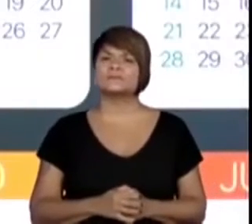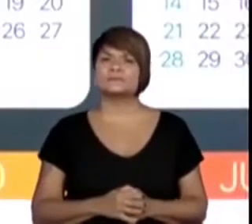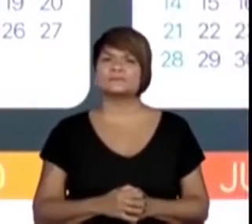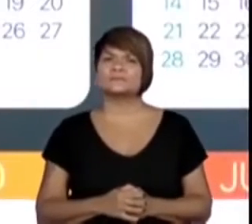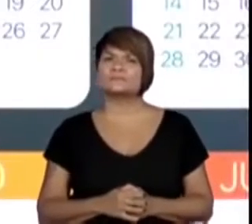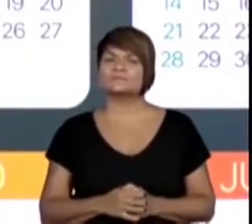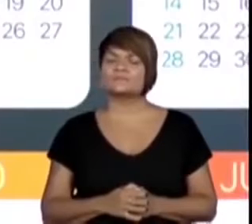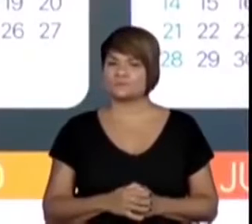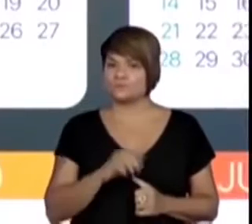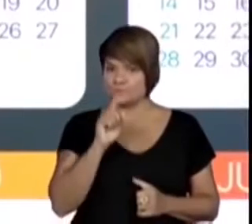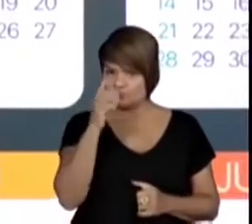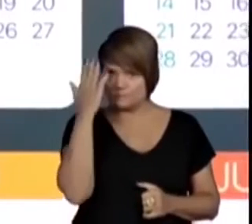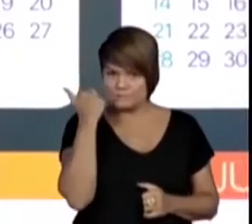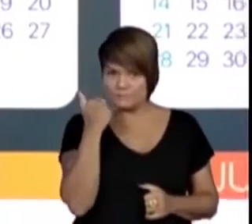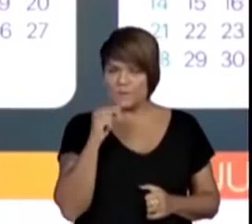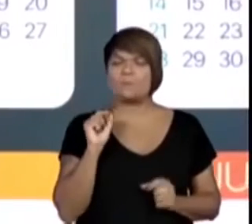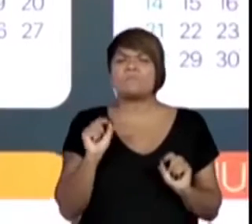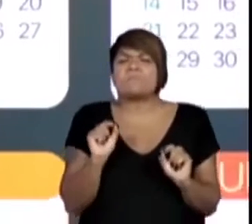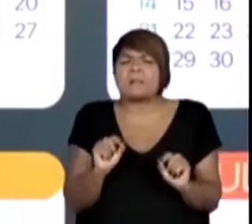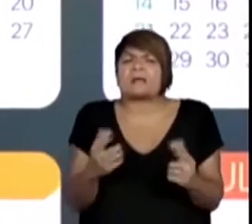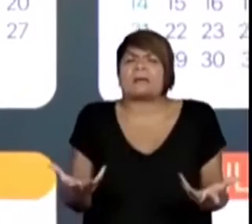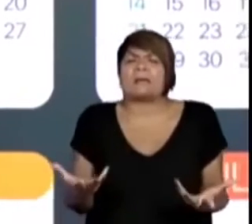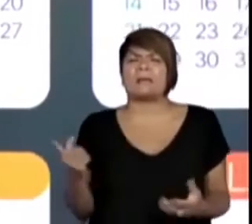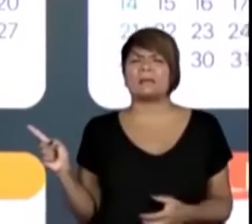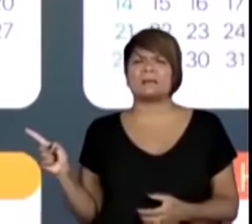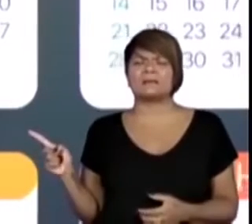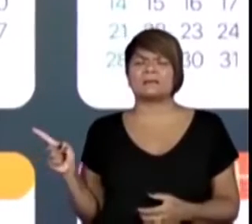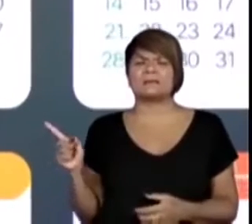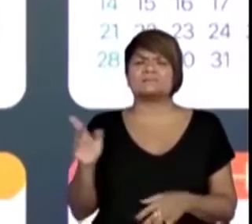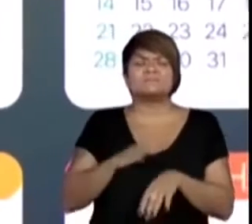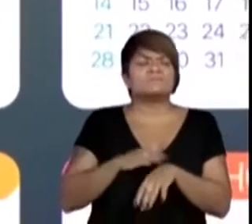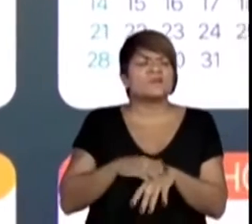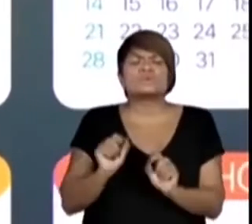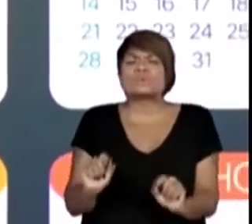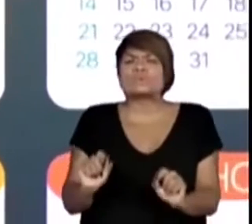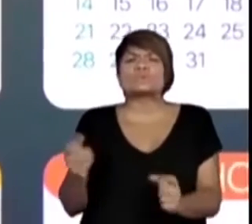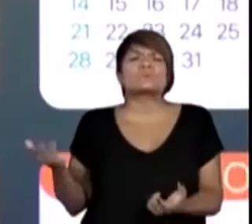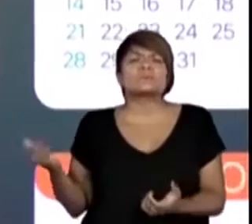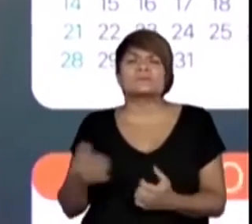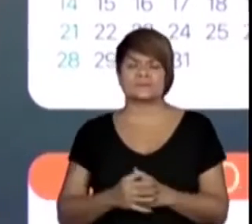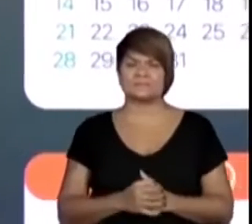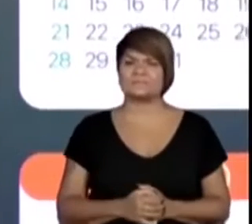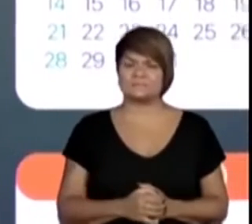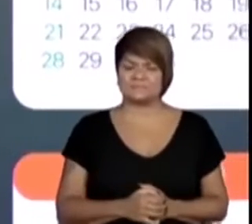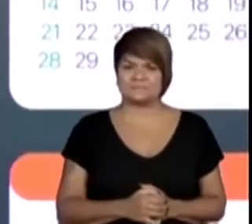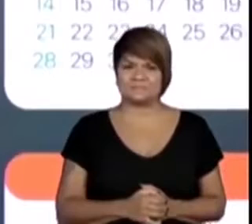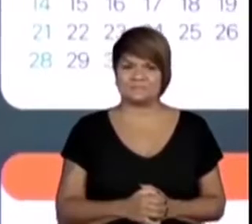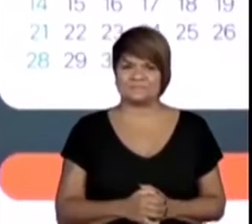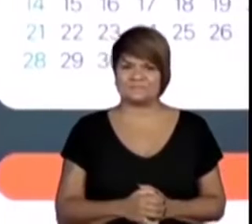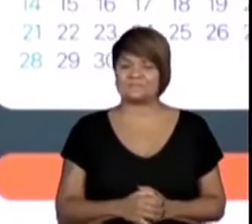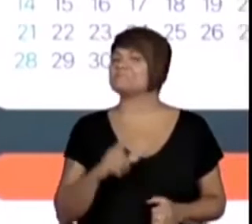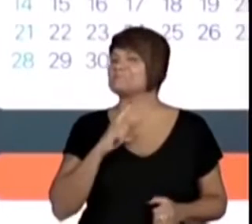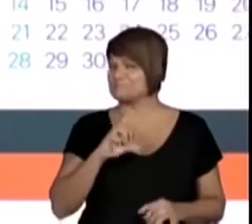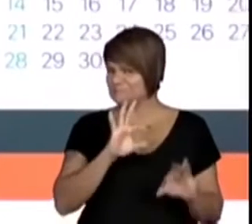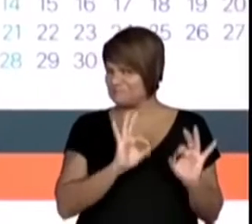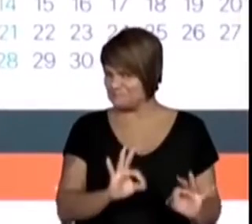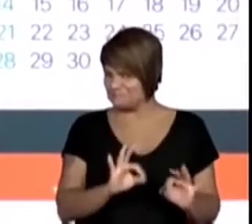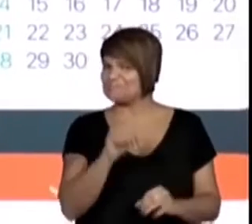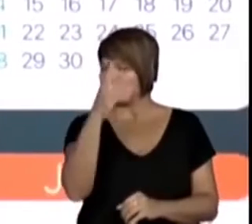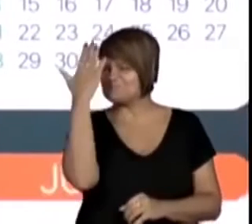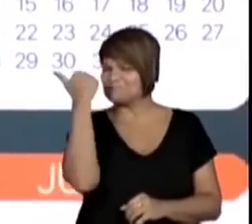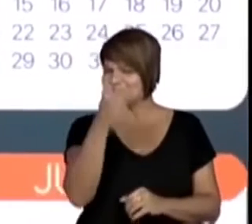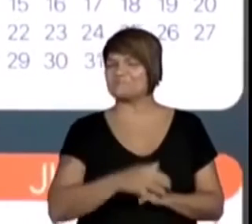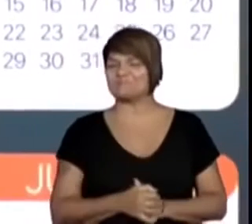E vocês sabem dizer para que que ele serve? Hein? Ah, eu tenho certeza que vocês